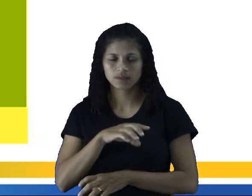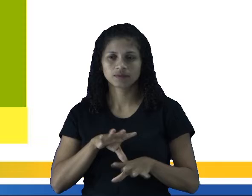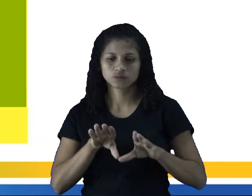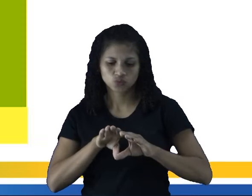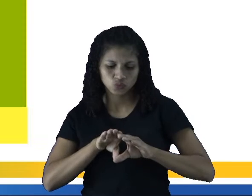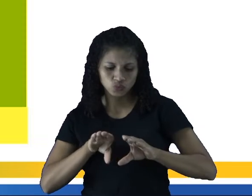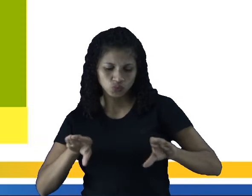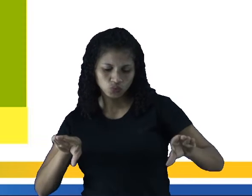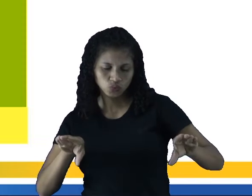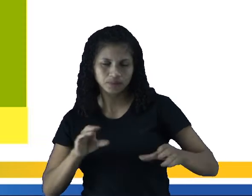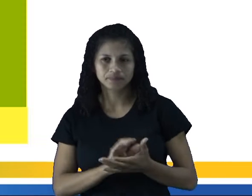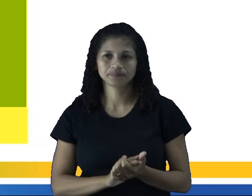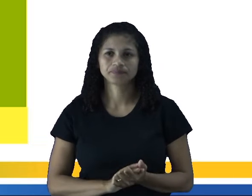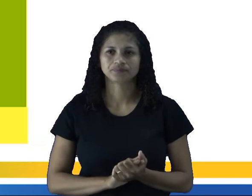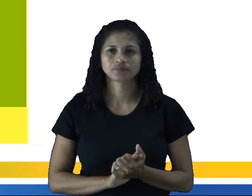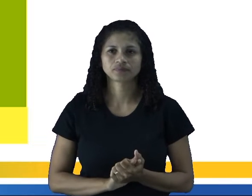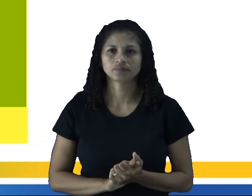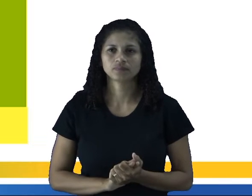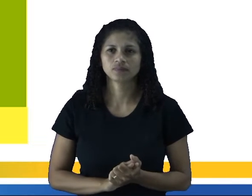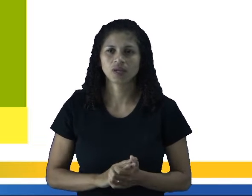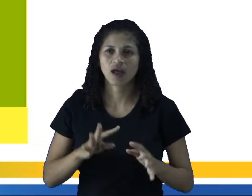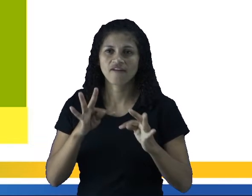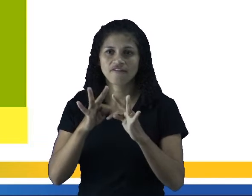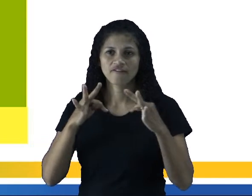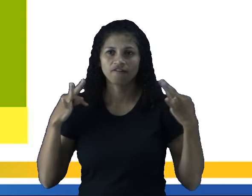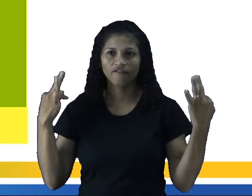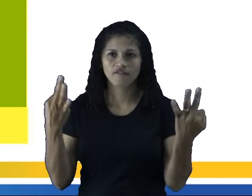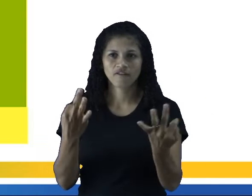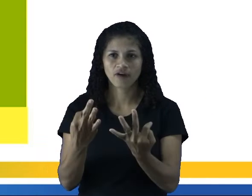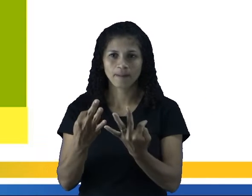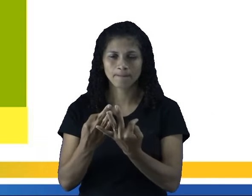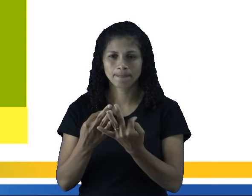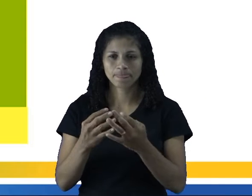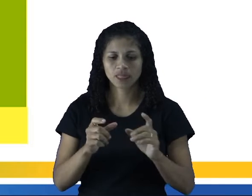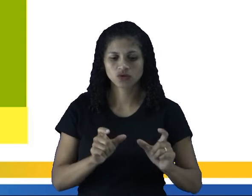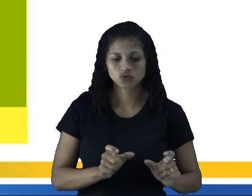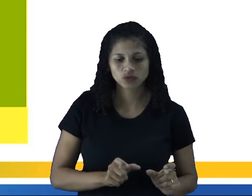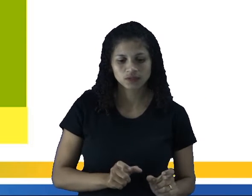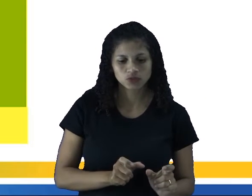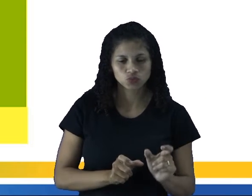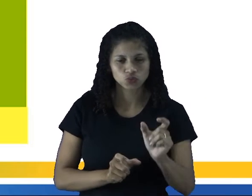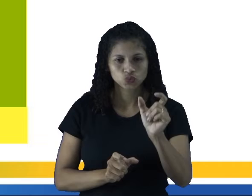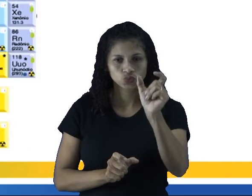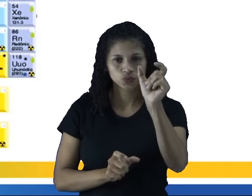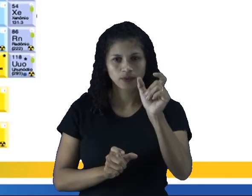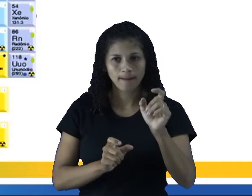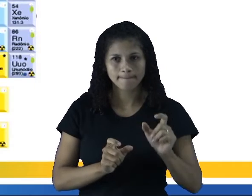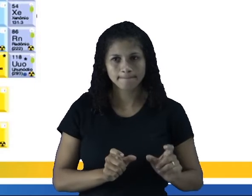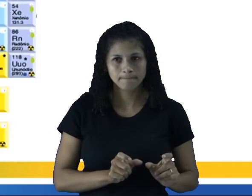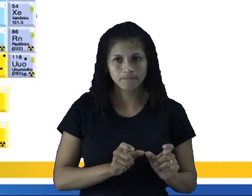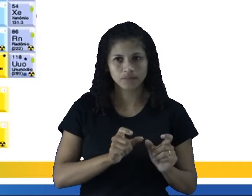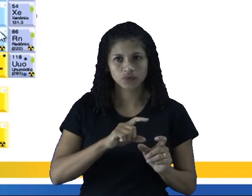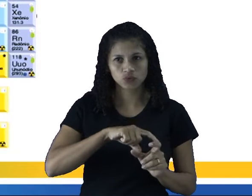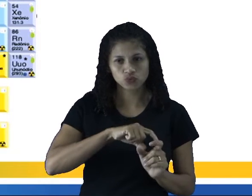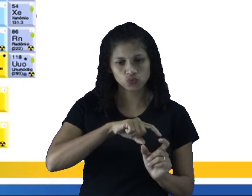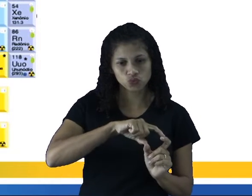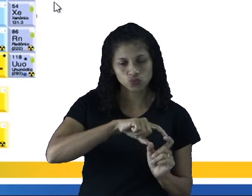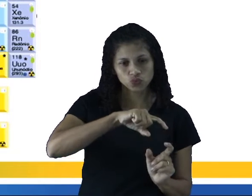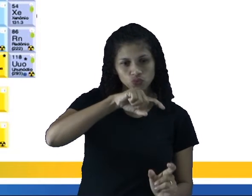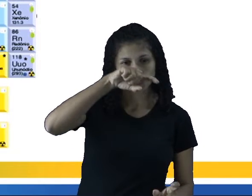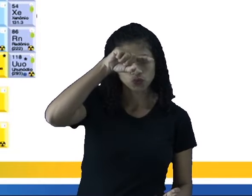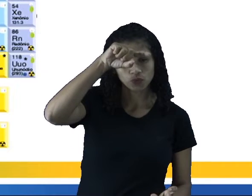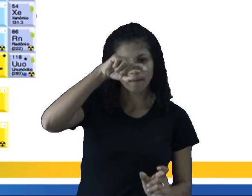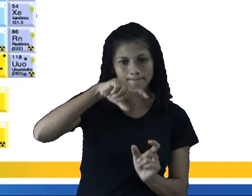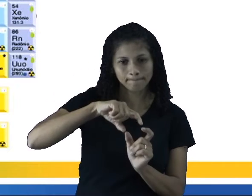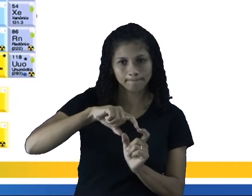Então as famílias vão ser o quê? Vão ser essas linhas verticais aqui da tabela periódica. Então aqui, ó,